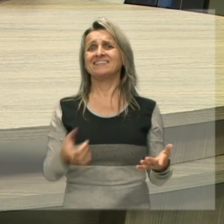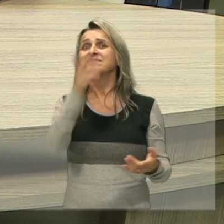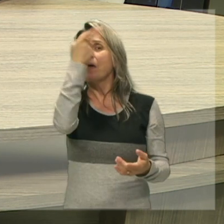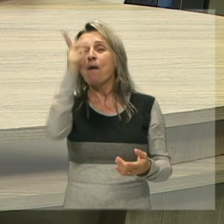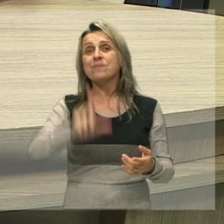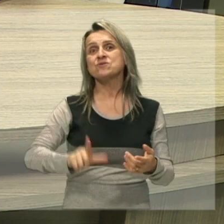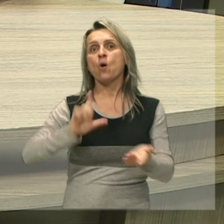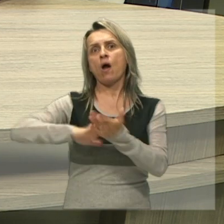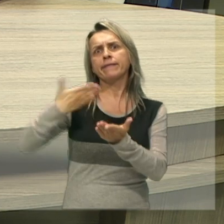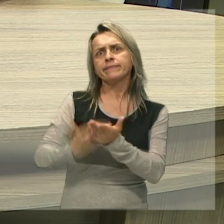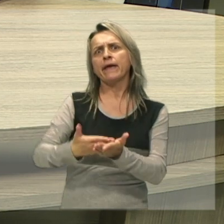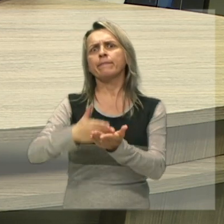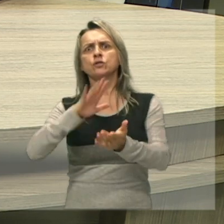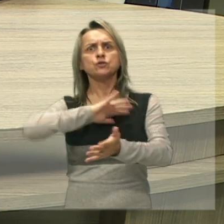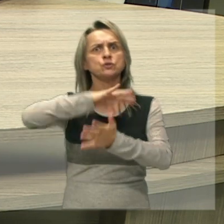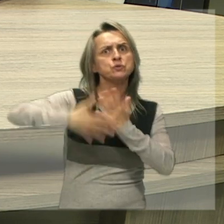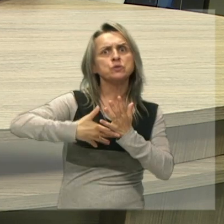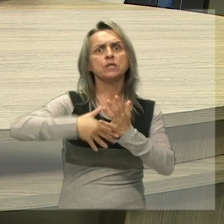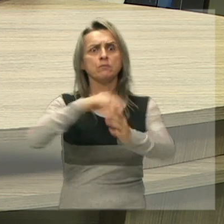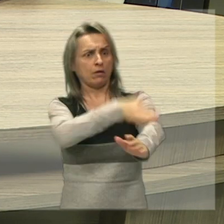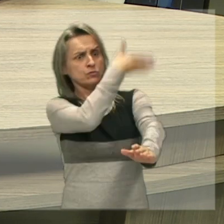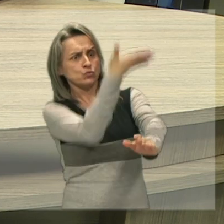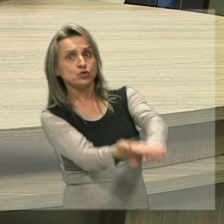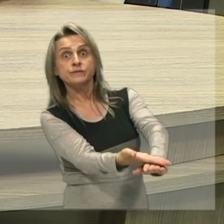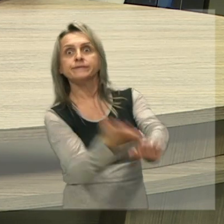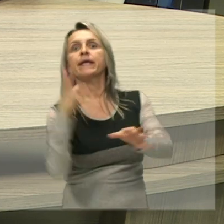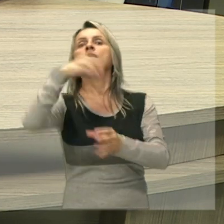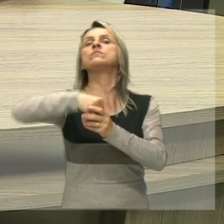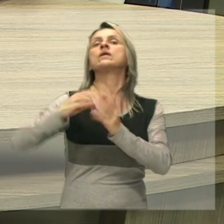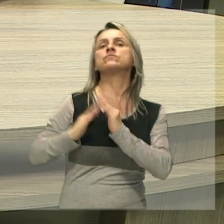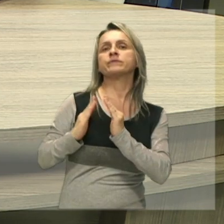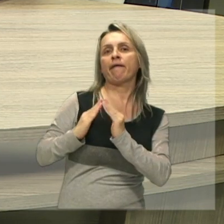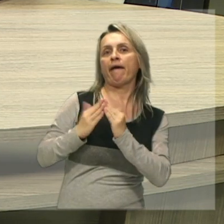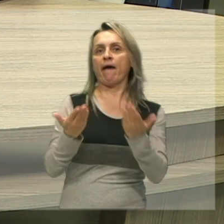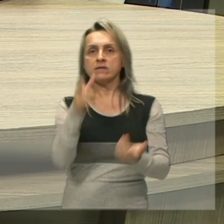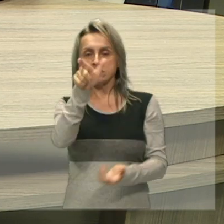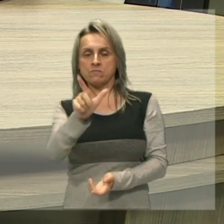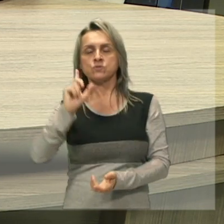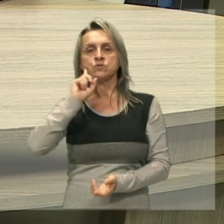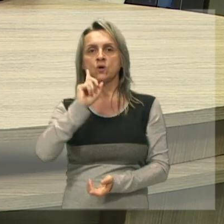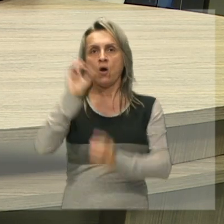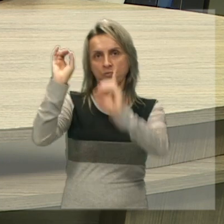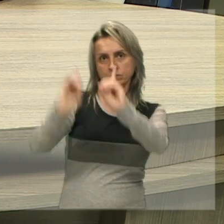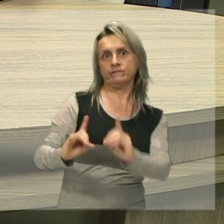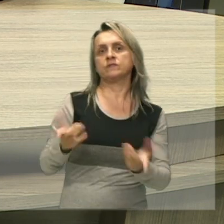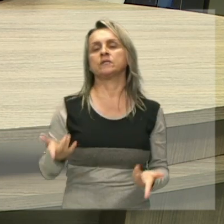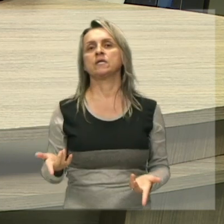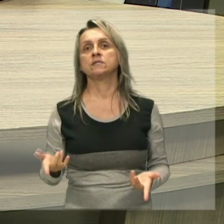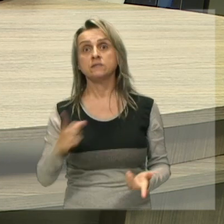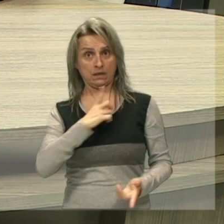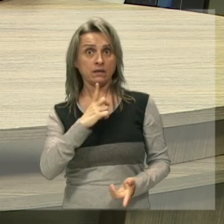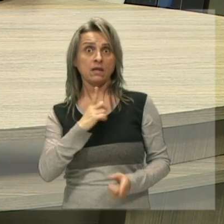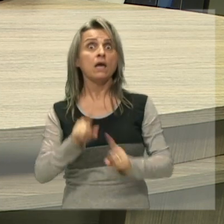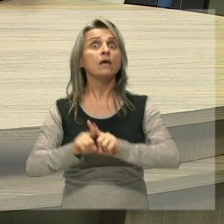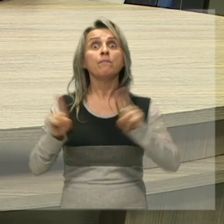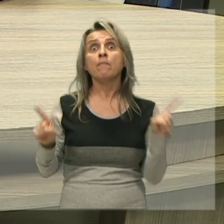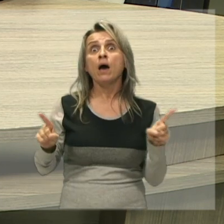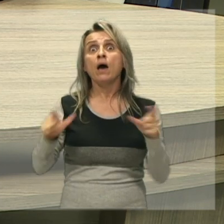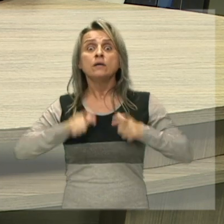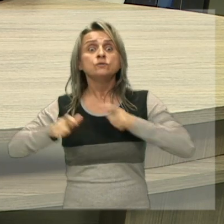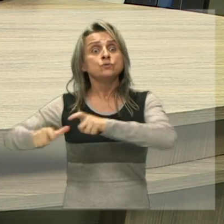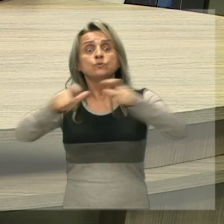intérprete de Libras 24 horas, mas são adaptações razoáveis que a lei garante, que é o mínimo, as pessoas consomem, né? Chega de